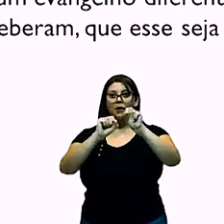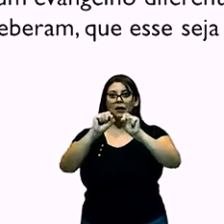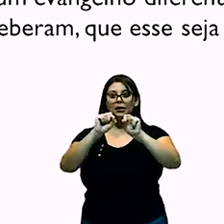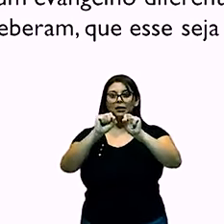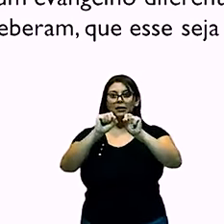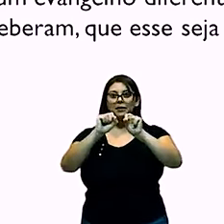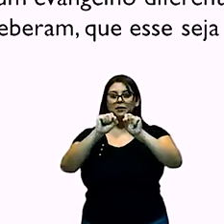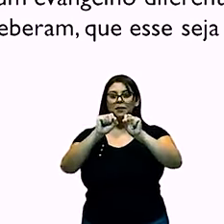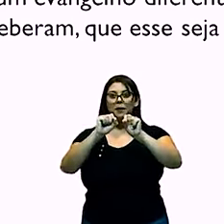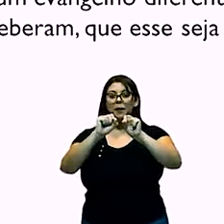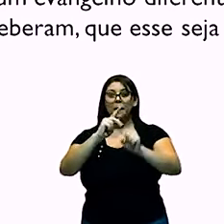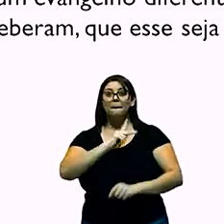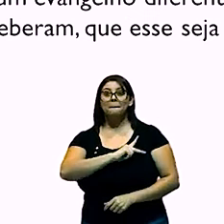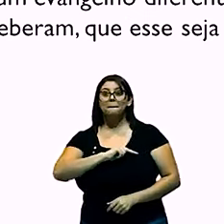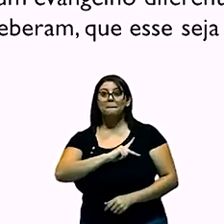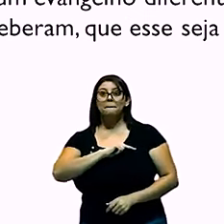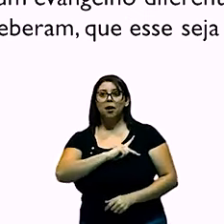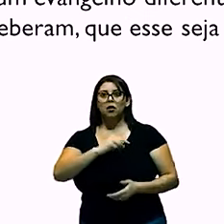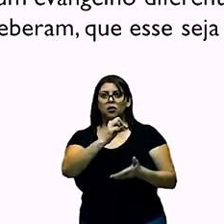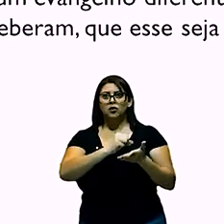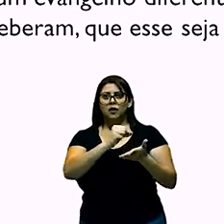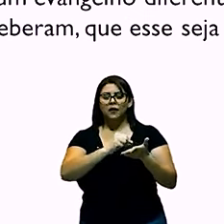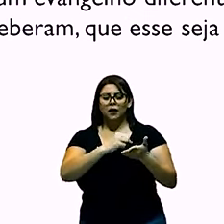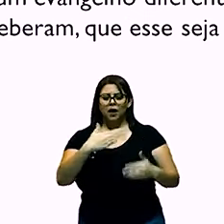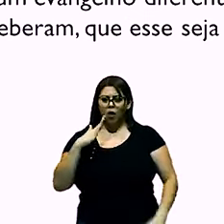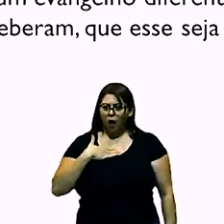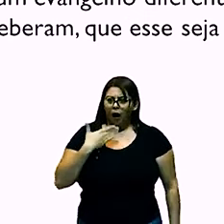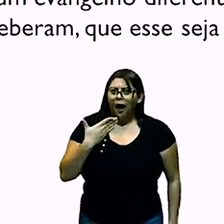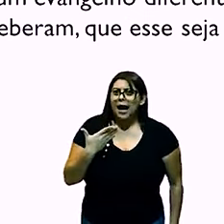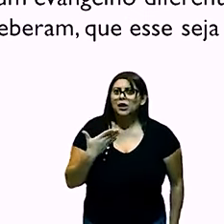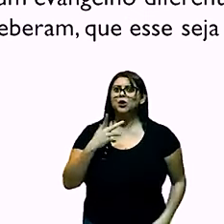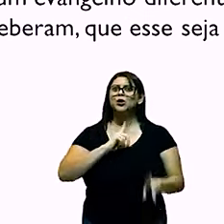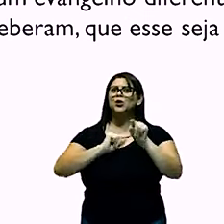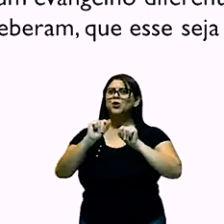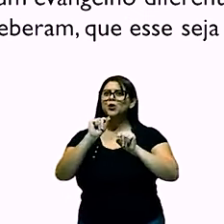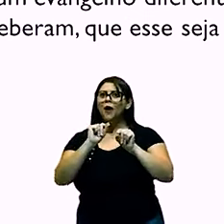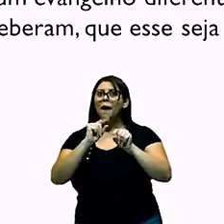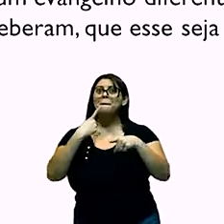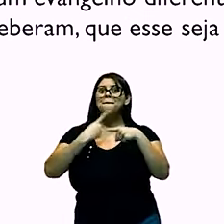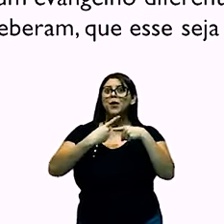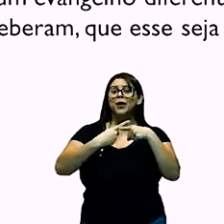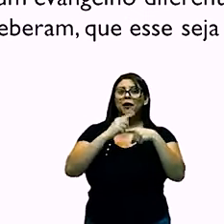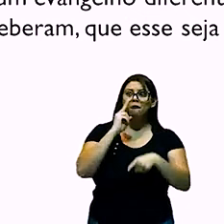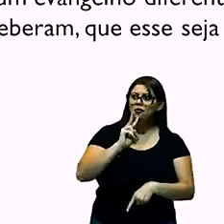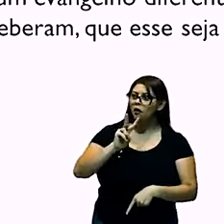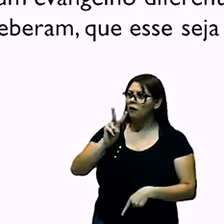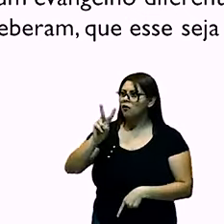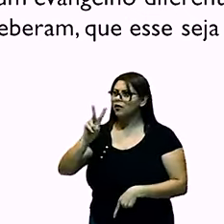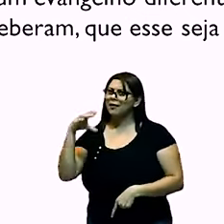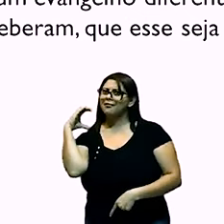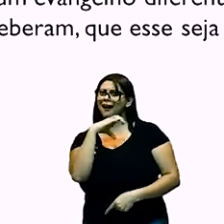Paulo escrevendo aos irmãos então da Galácia: estou muito surpreso em ver que vocês